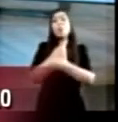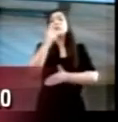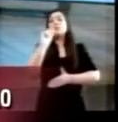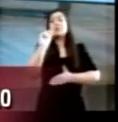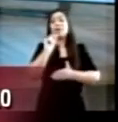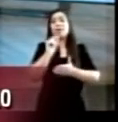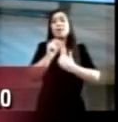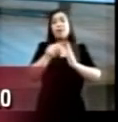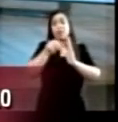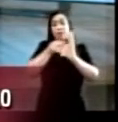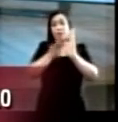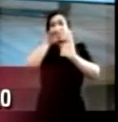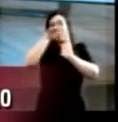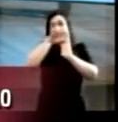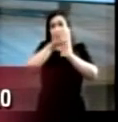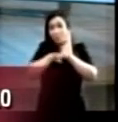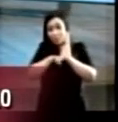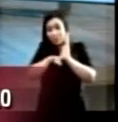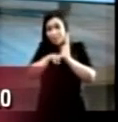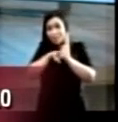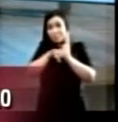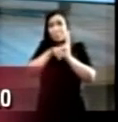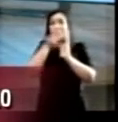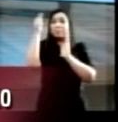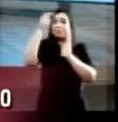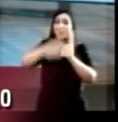deu um contorno e está subindo.